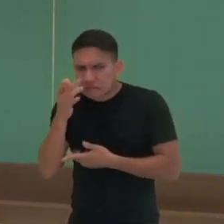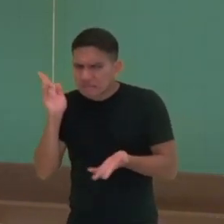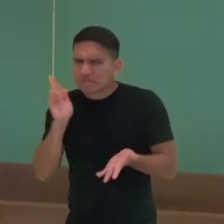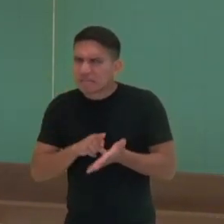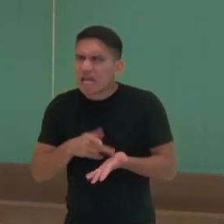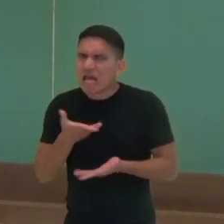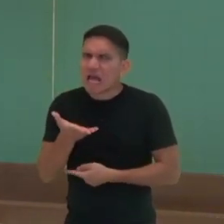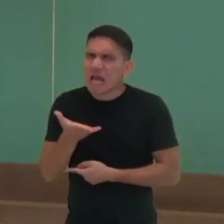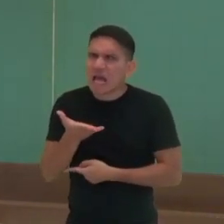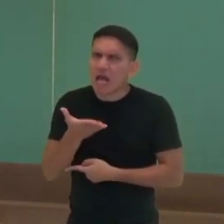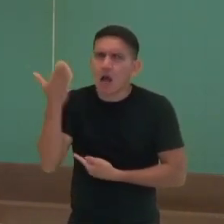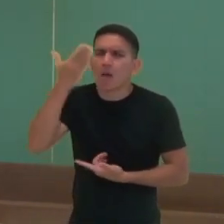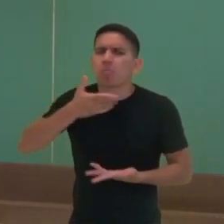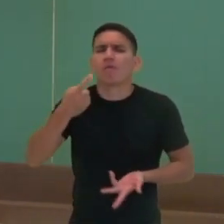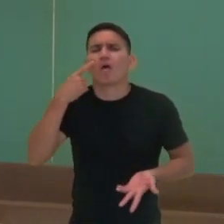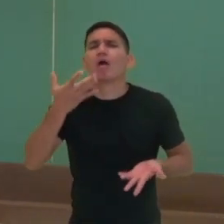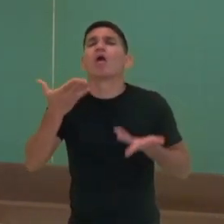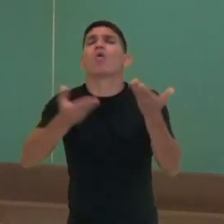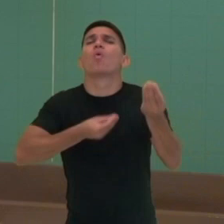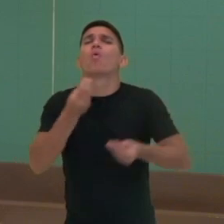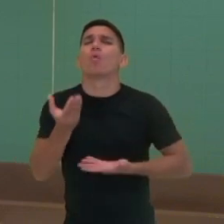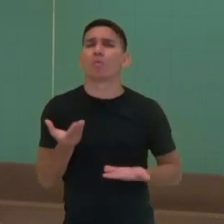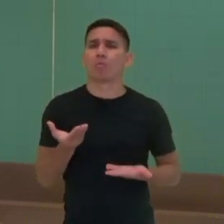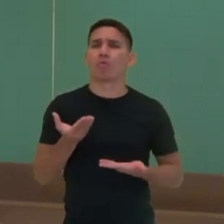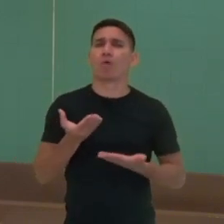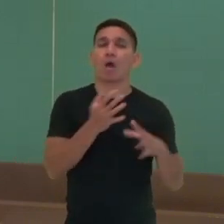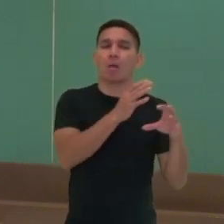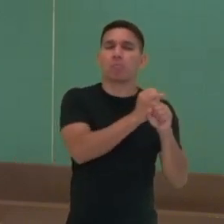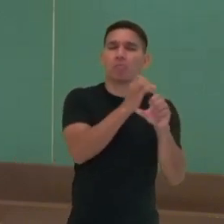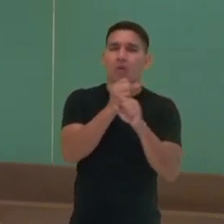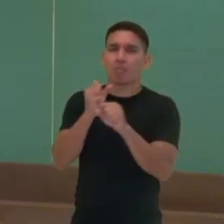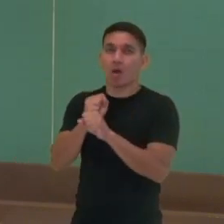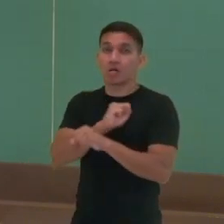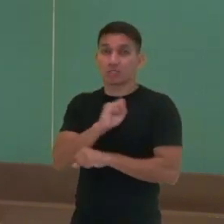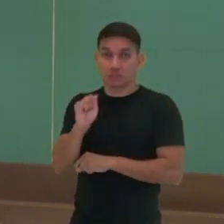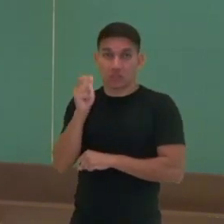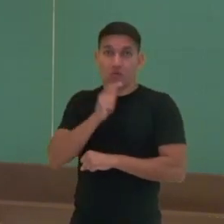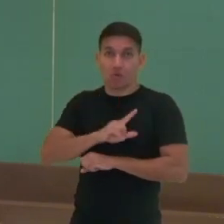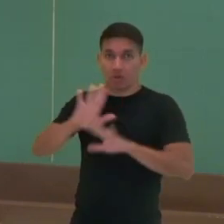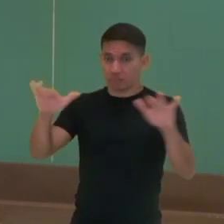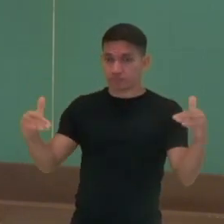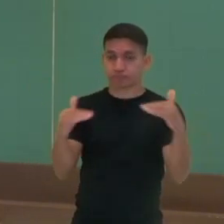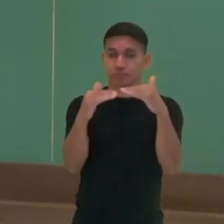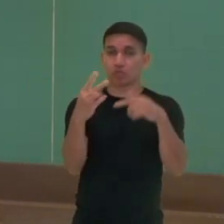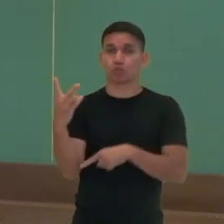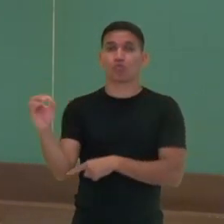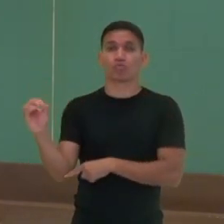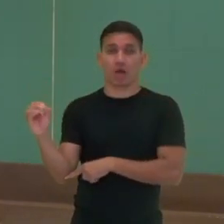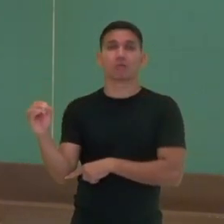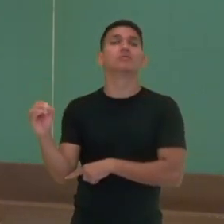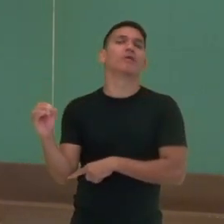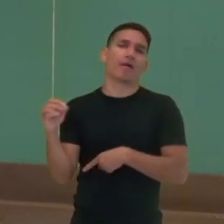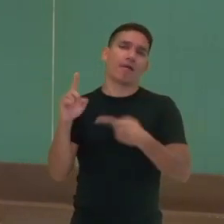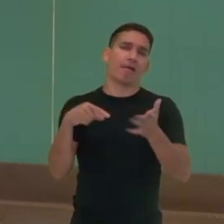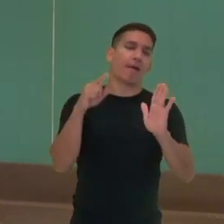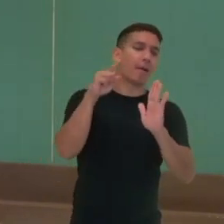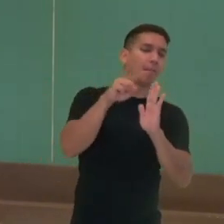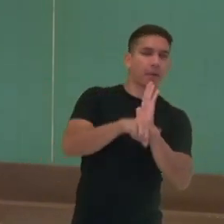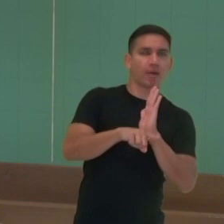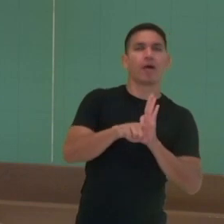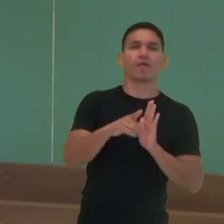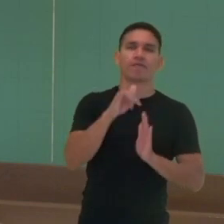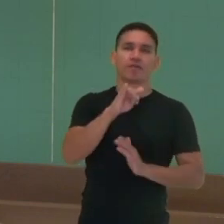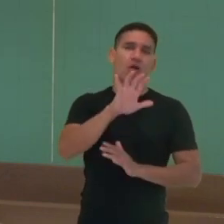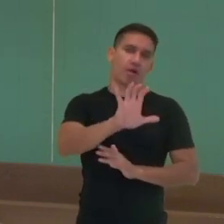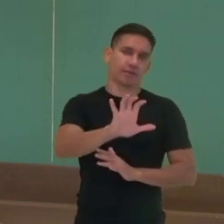só você somar esses valores e verificar se realmente dá 200, que é o que o enunciado havia dito